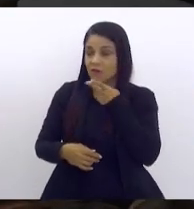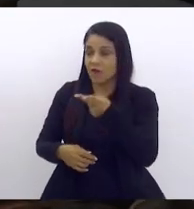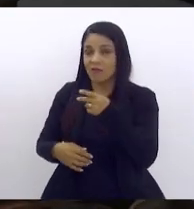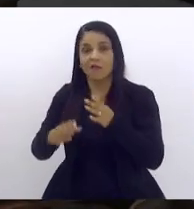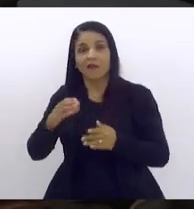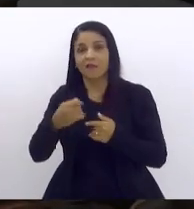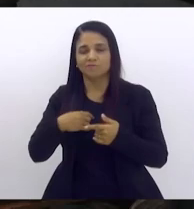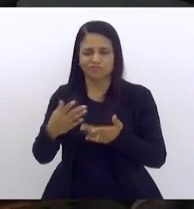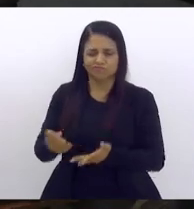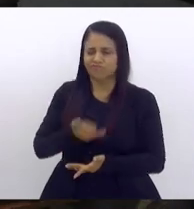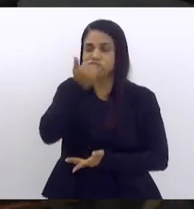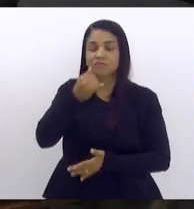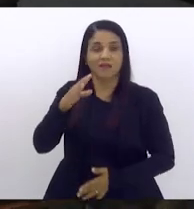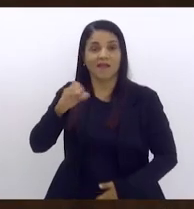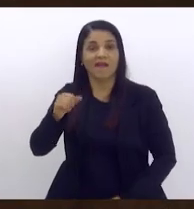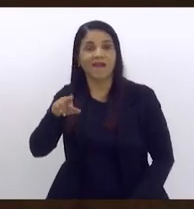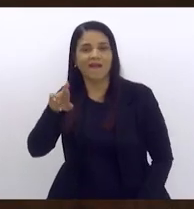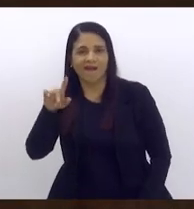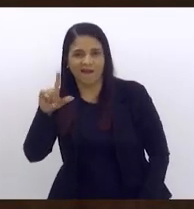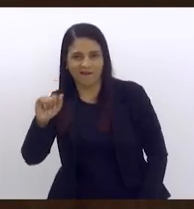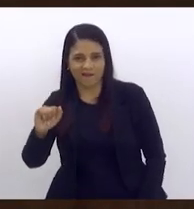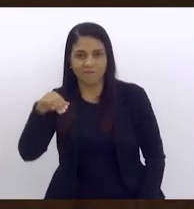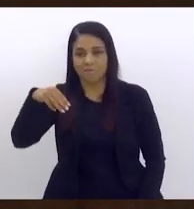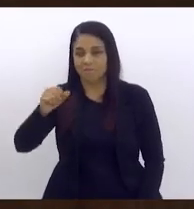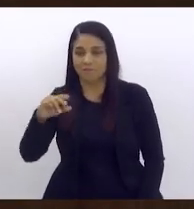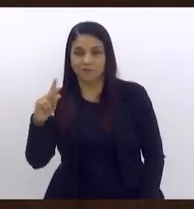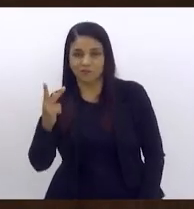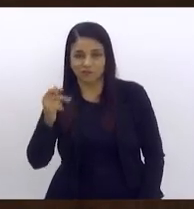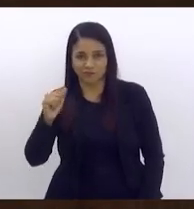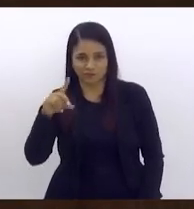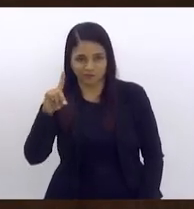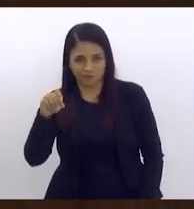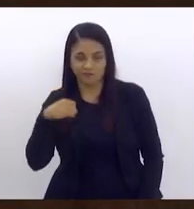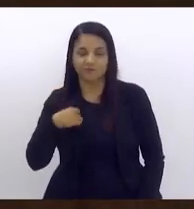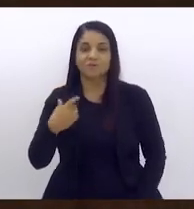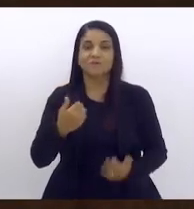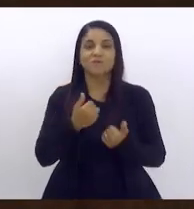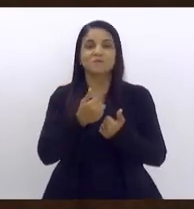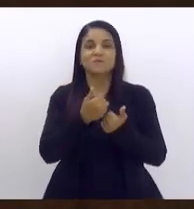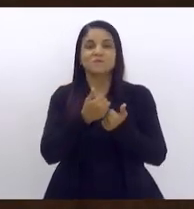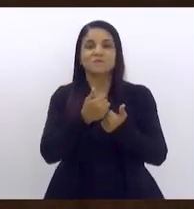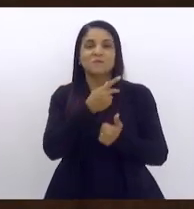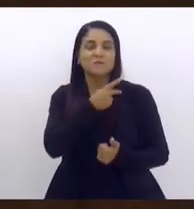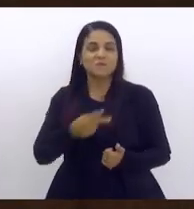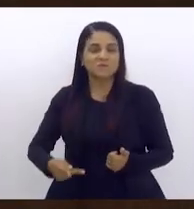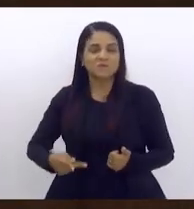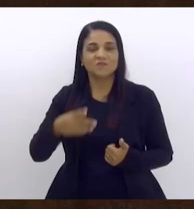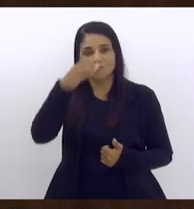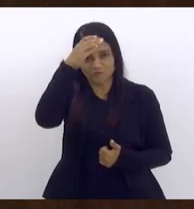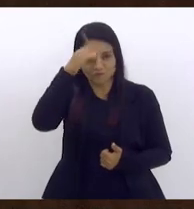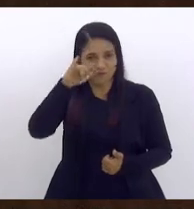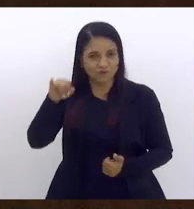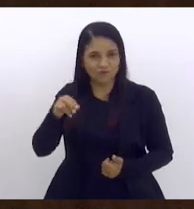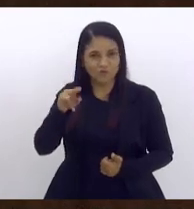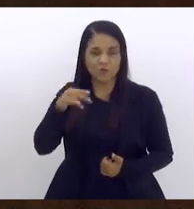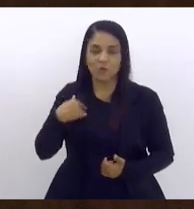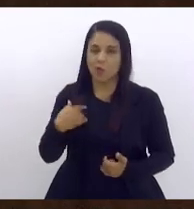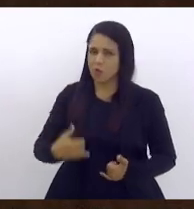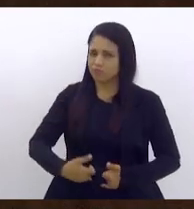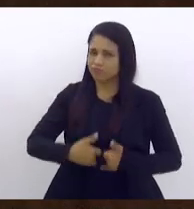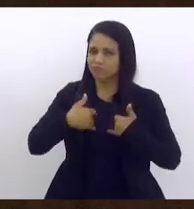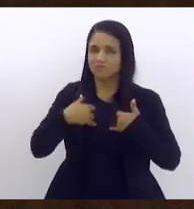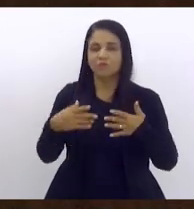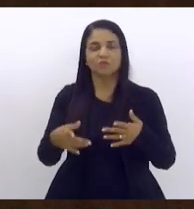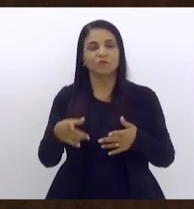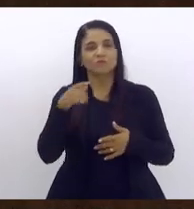Carla. Carla Machado. Presidente Aju, mas muito honrada com a confusão, porque eu tenho muita